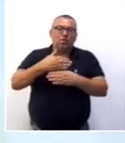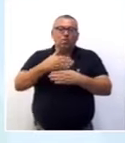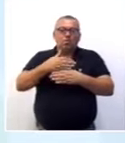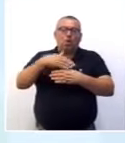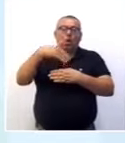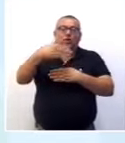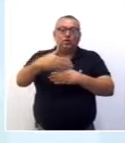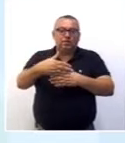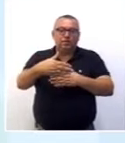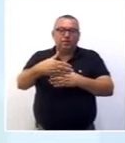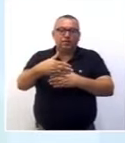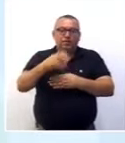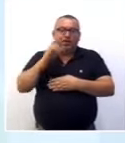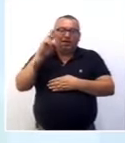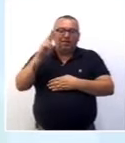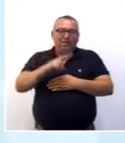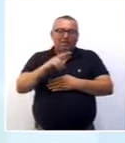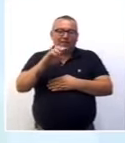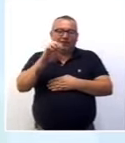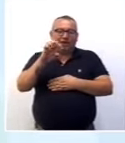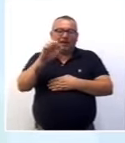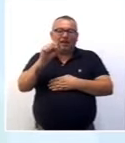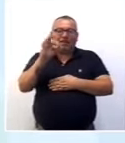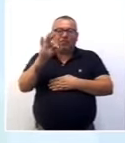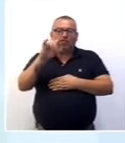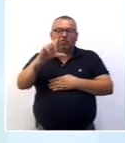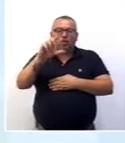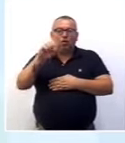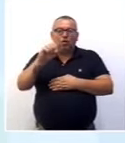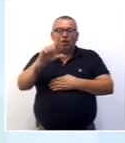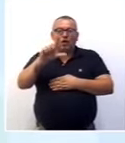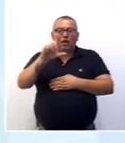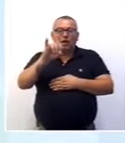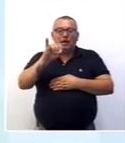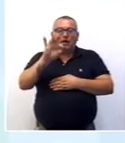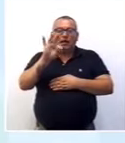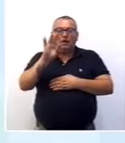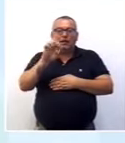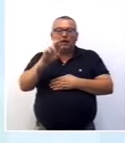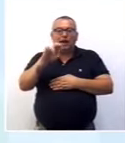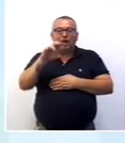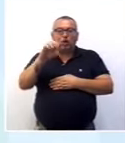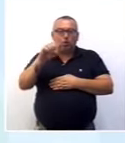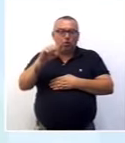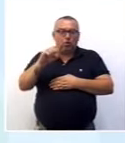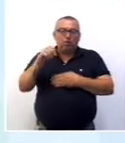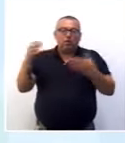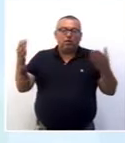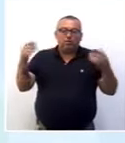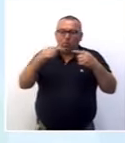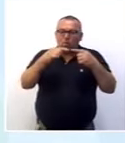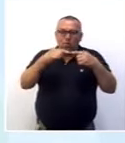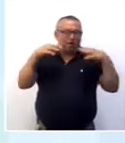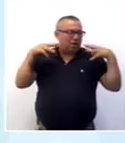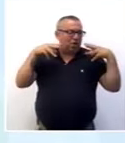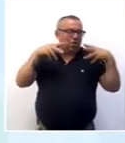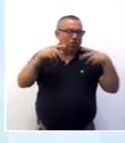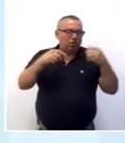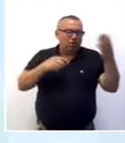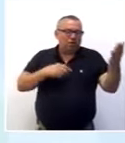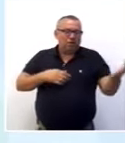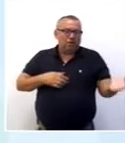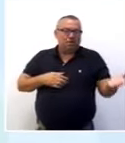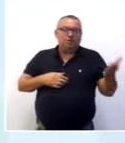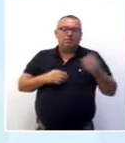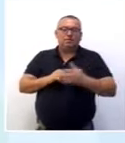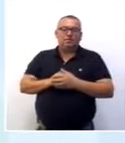estilo literário, olha que interessante, para fechar com o que o Leonardo disse. Perfeito. Tudo a ver com a nossa aula de hoje, Leonardo. Isso. Parabéns. Vamos